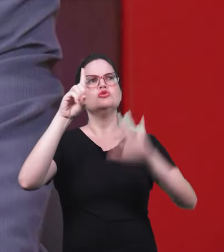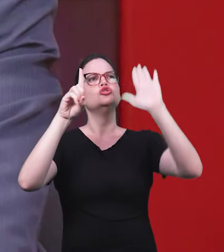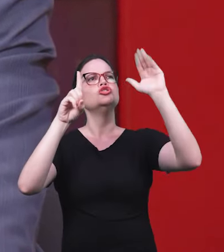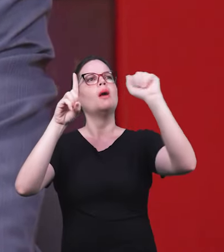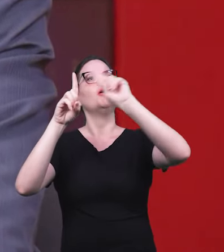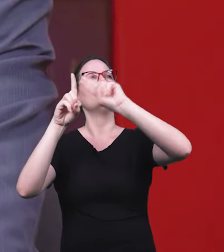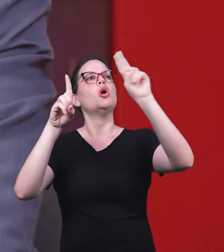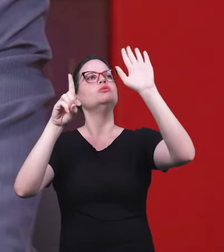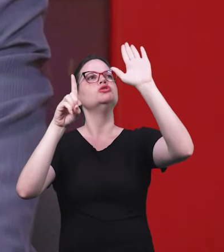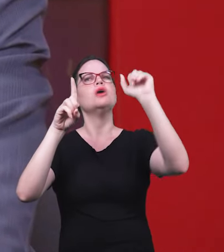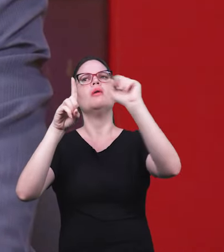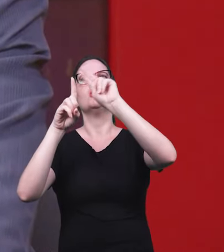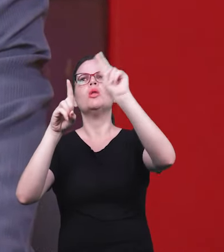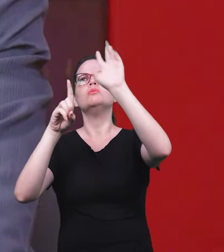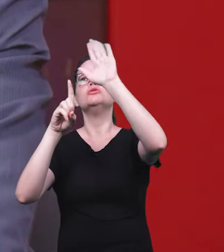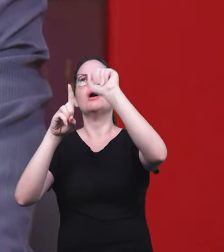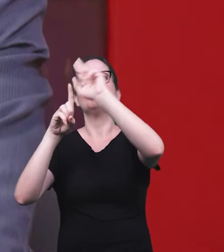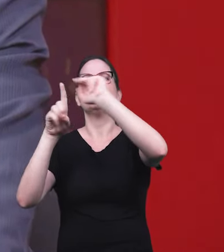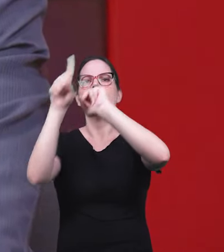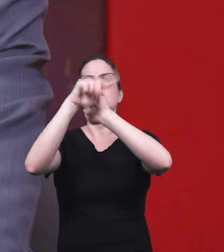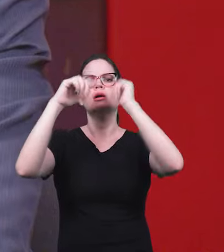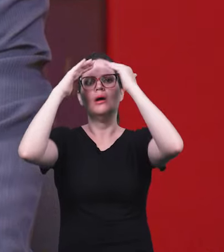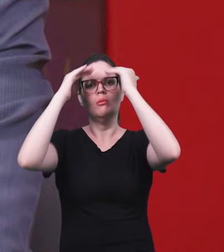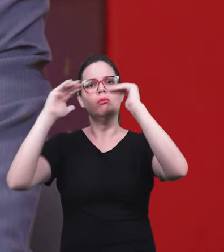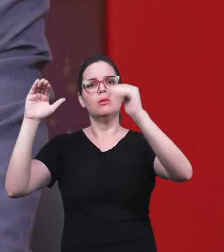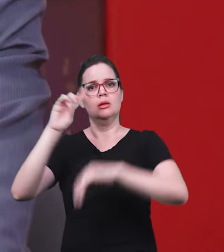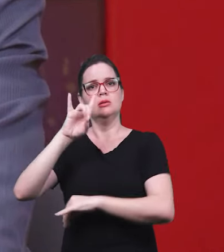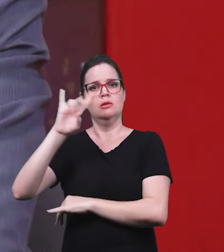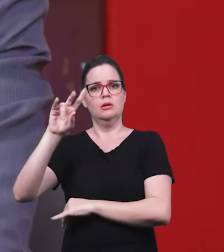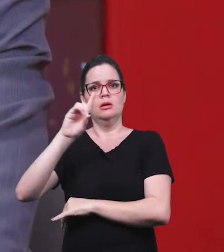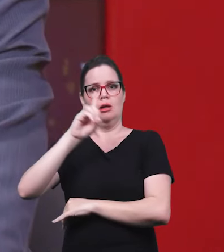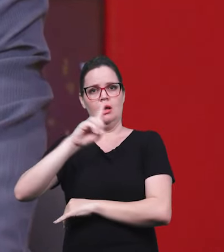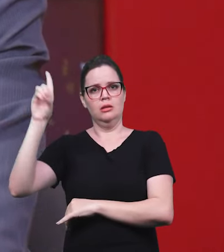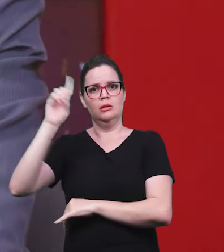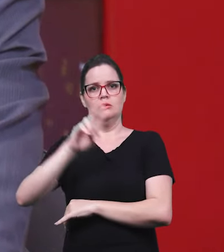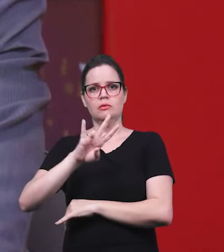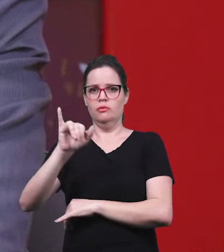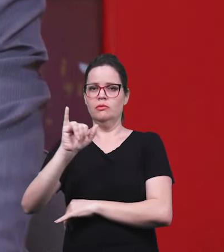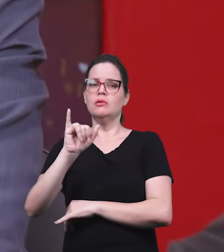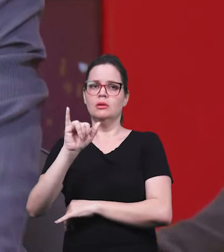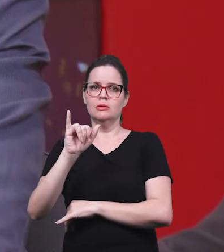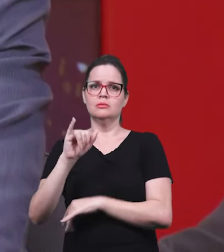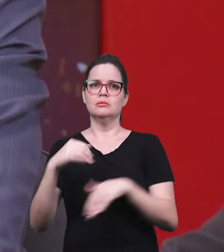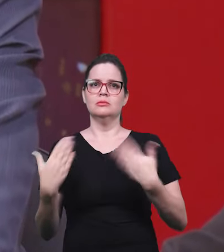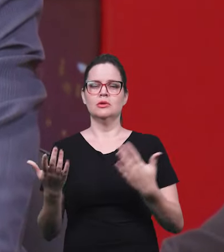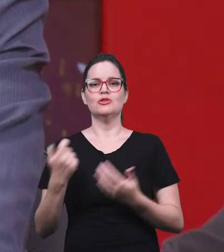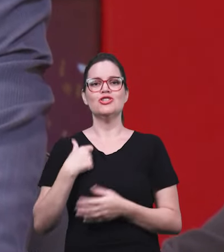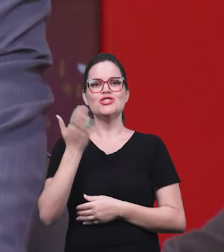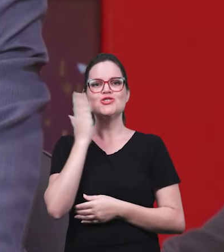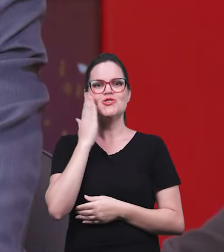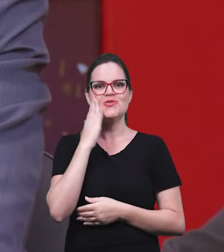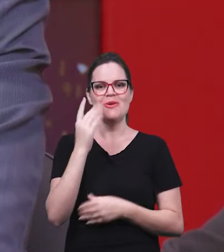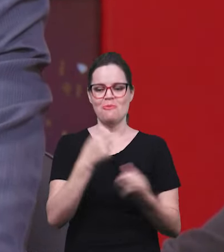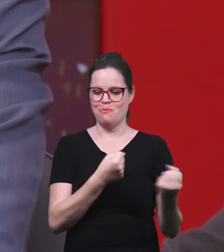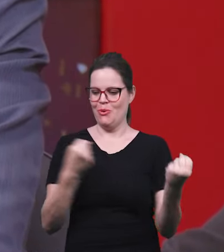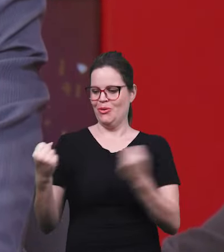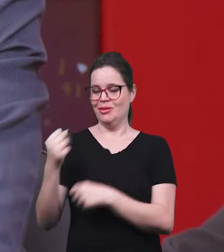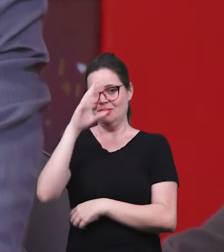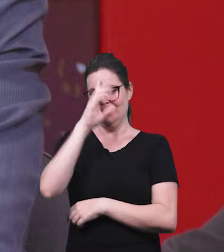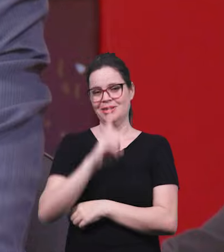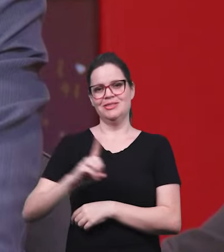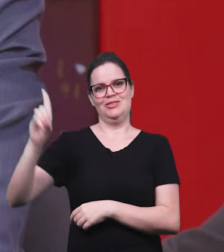a obedecer à palavra de Deus. Então é a concentração desse poder, né, dessa energia que está nas